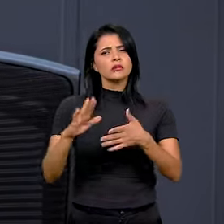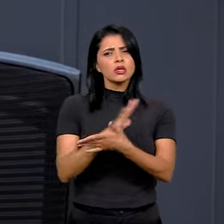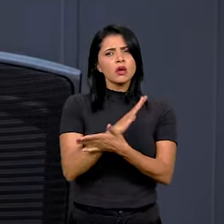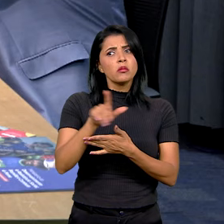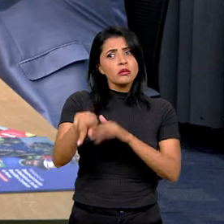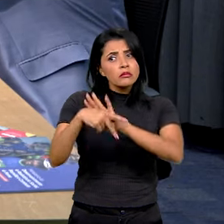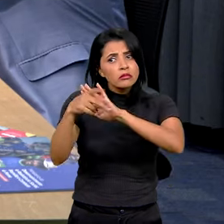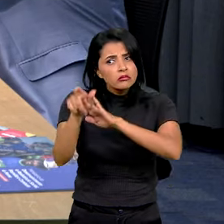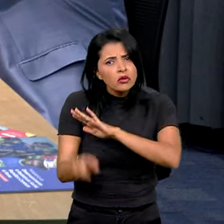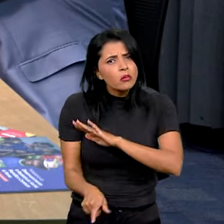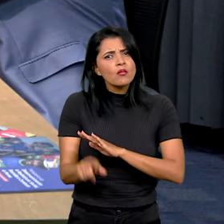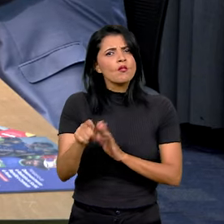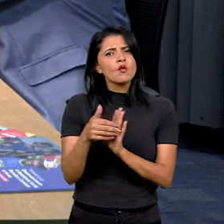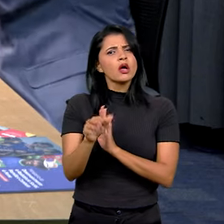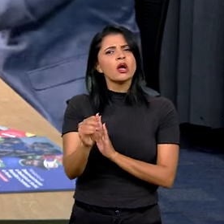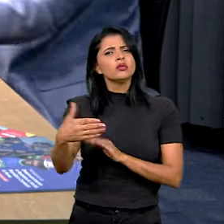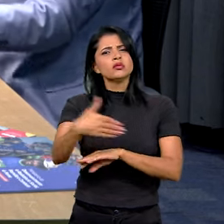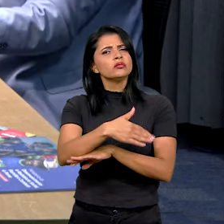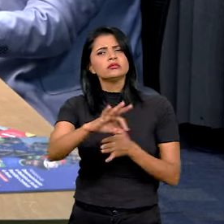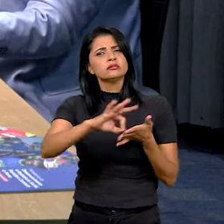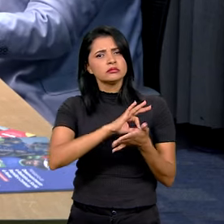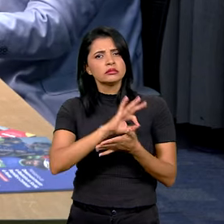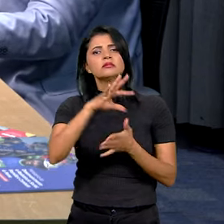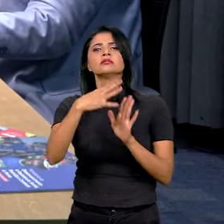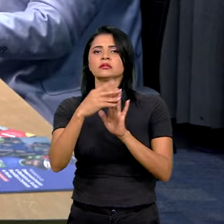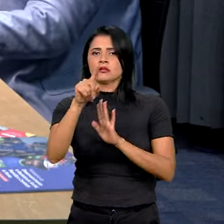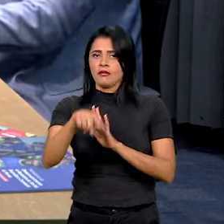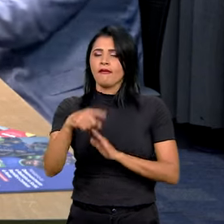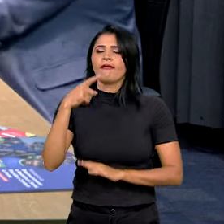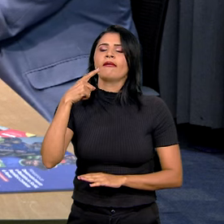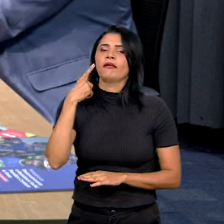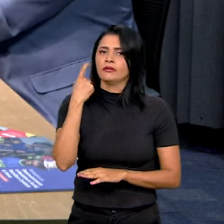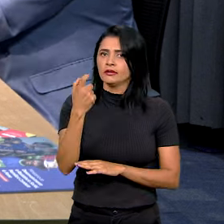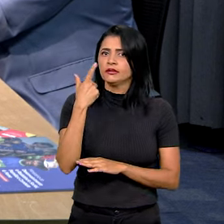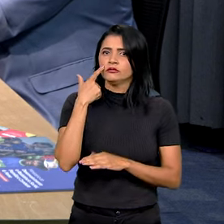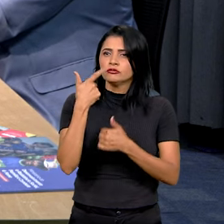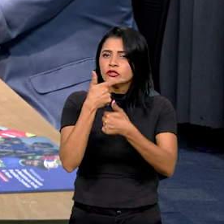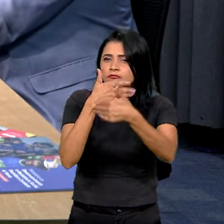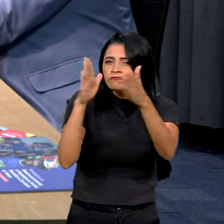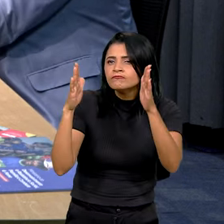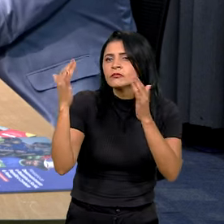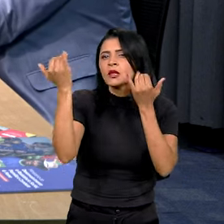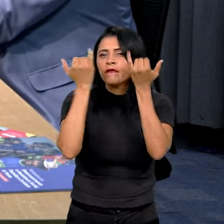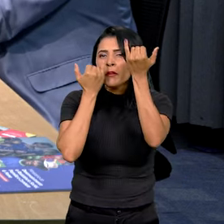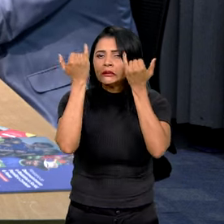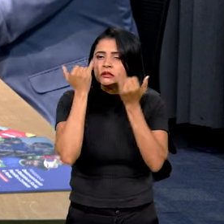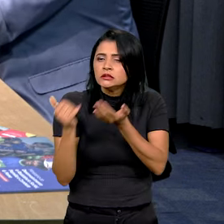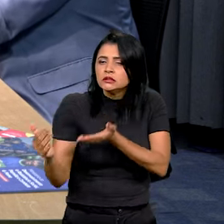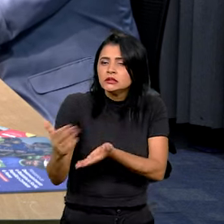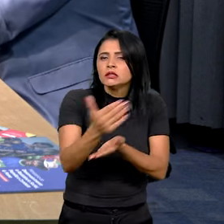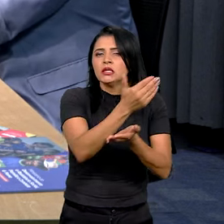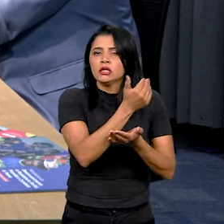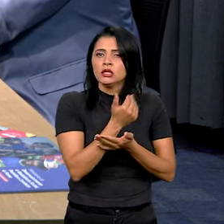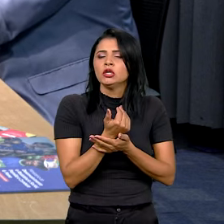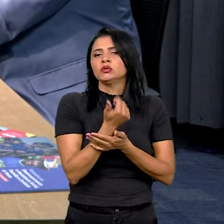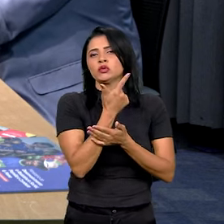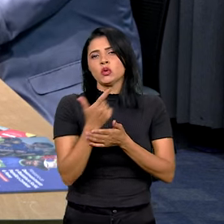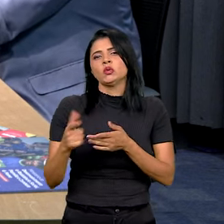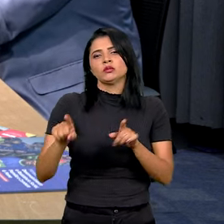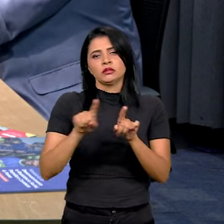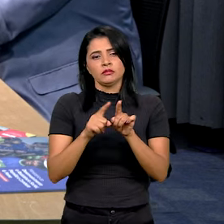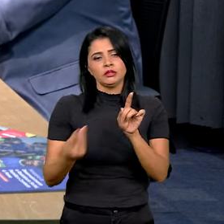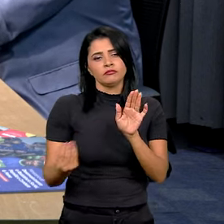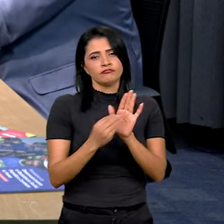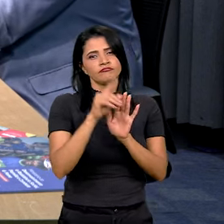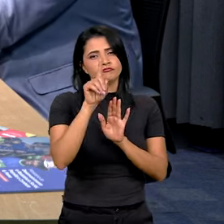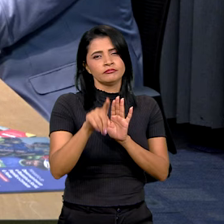está colocando algumas pessoas específicas Então esse modelo É bem interessante em relação a essa ampliação de base de dados a gente t tá colocando outras bases essa dria que eu coloquei